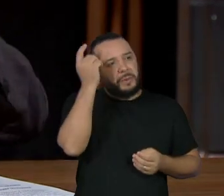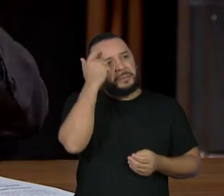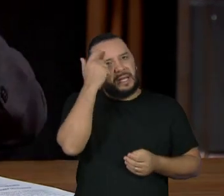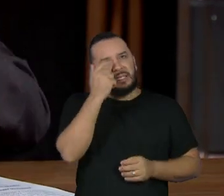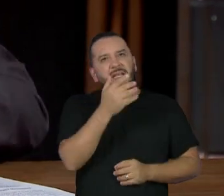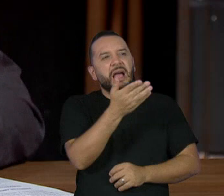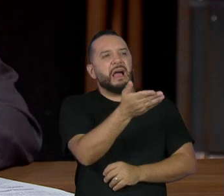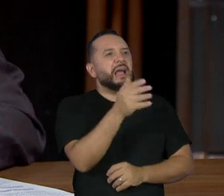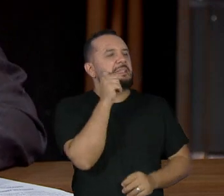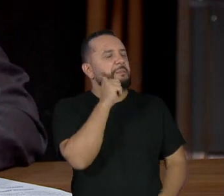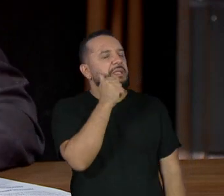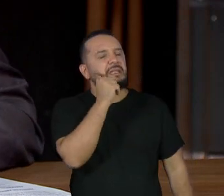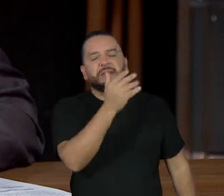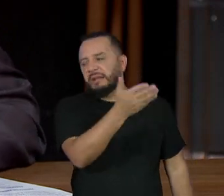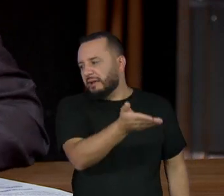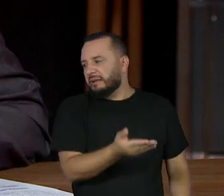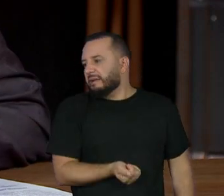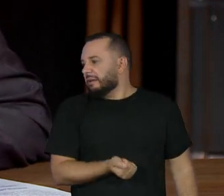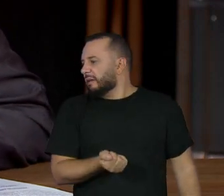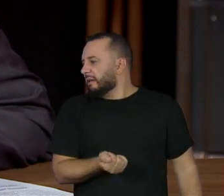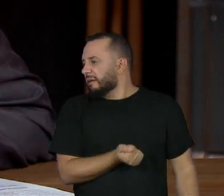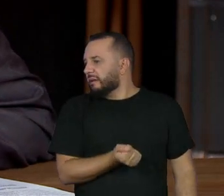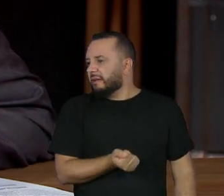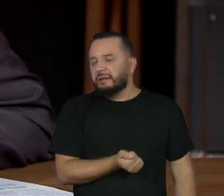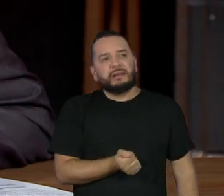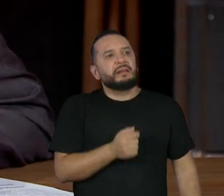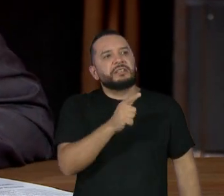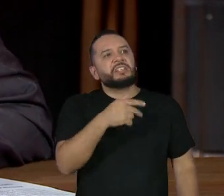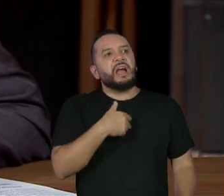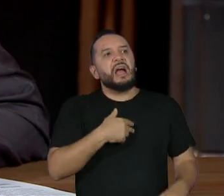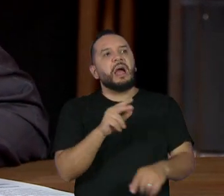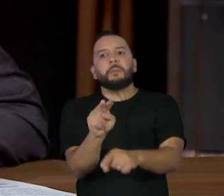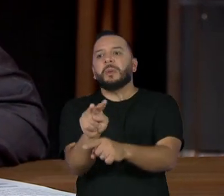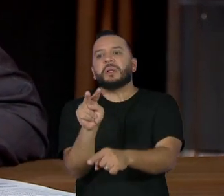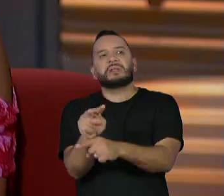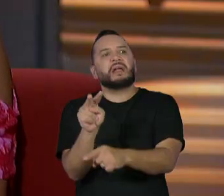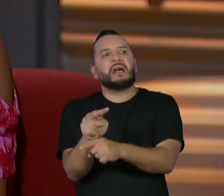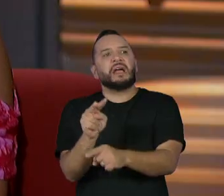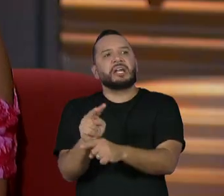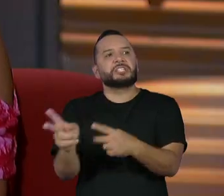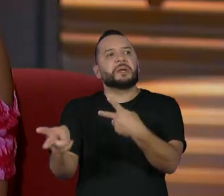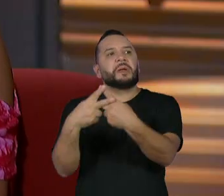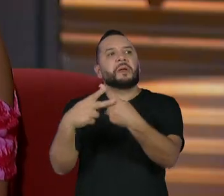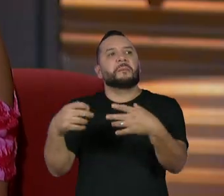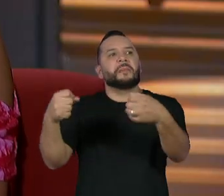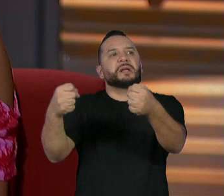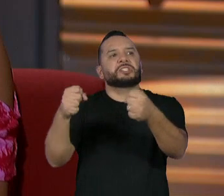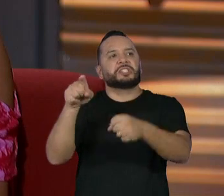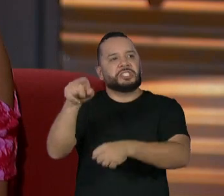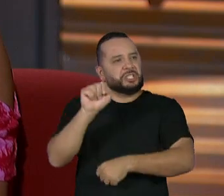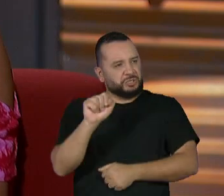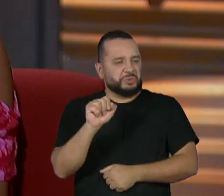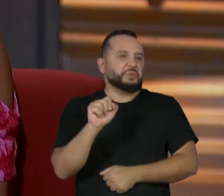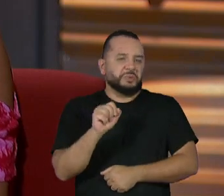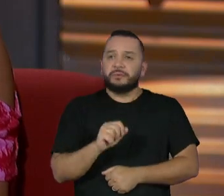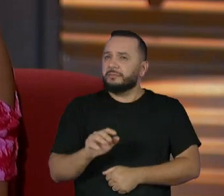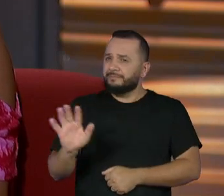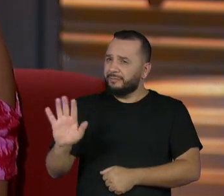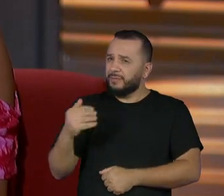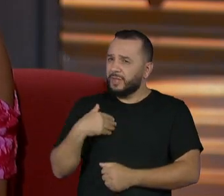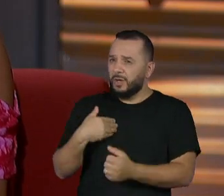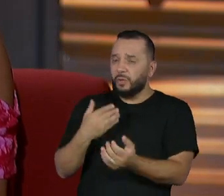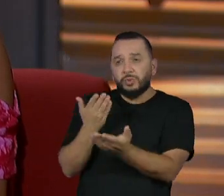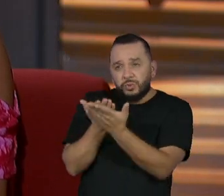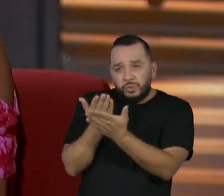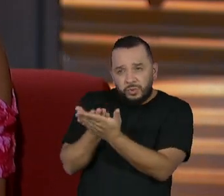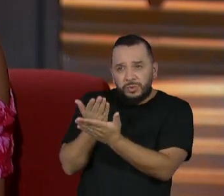mas essa menina aí está passando o pano para bandidos que estão na cadeia? Quando eu me propus a estudar mais sobre a relação do racismo com o